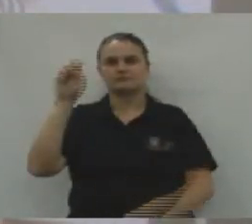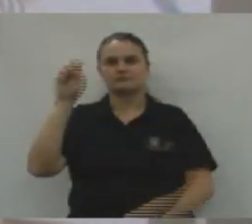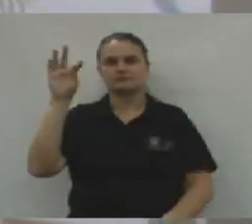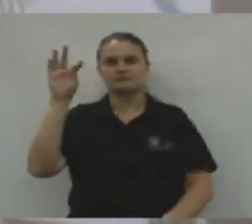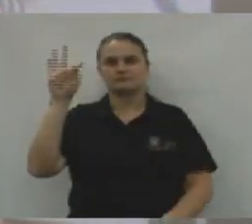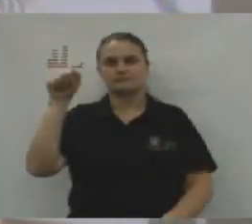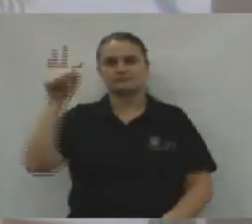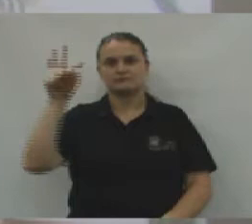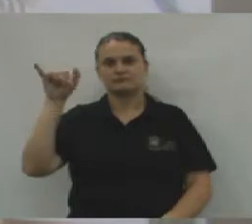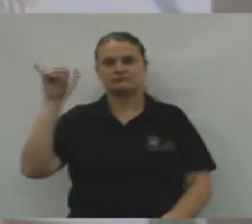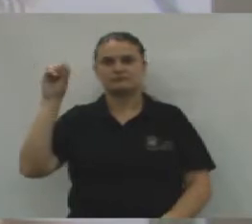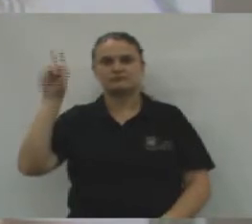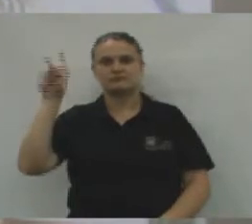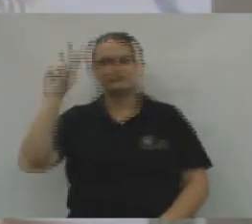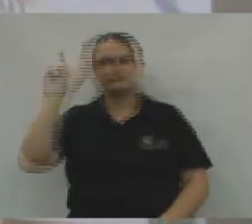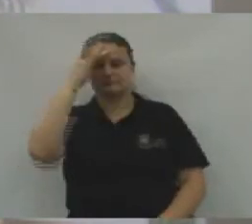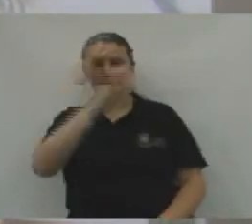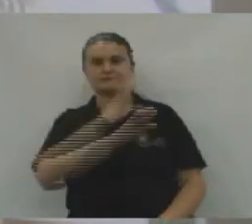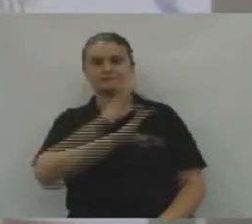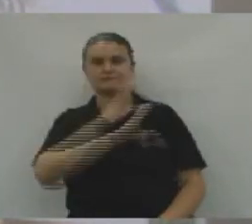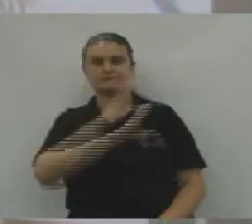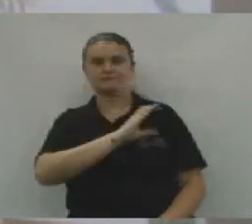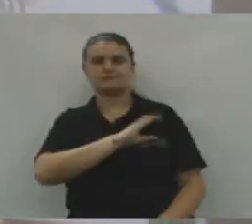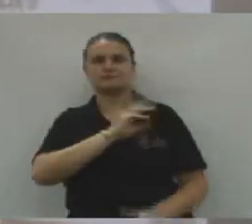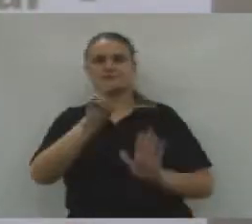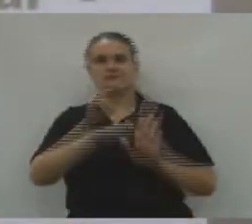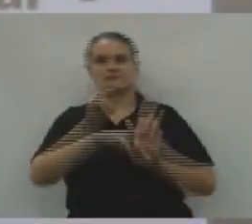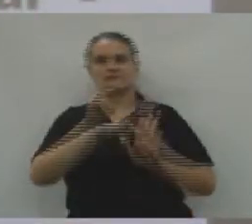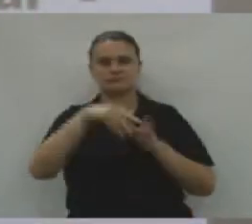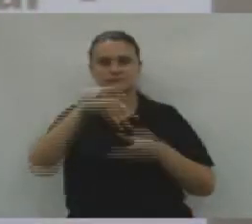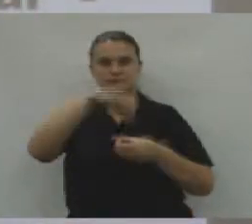quem coordena esse projeto a nível da Emater.